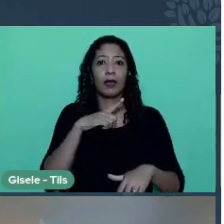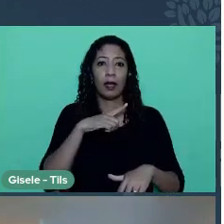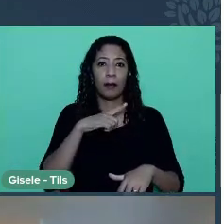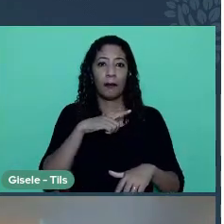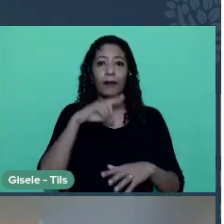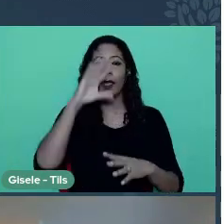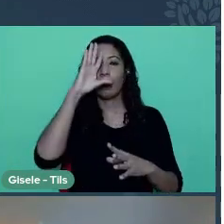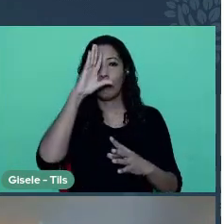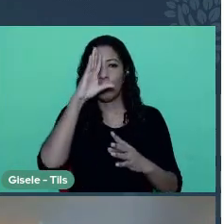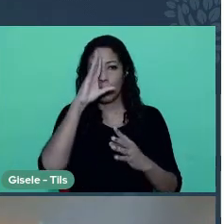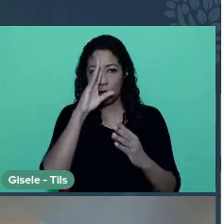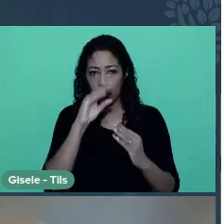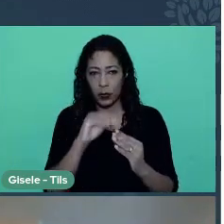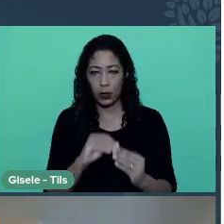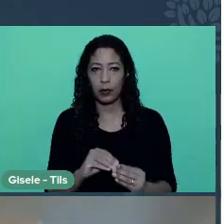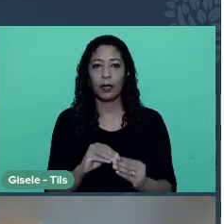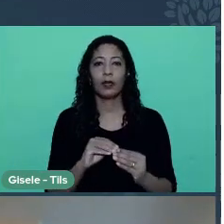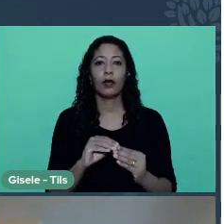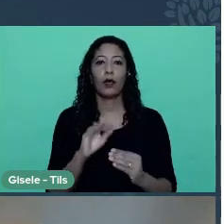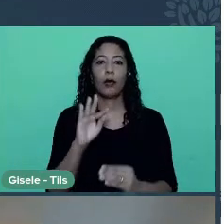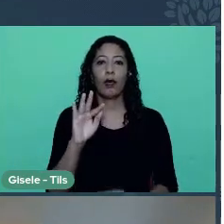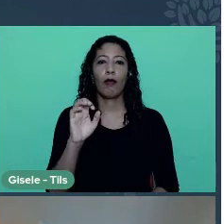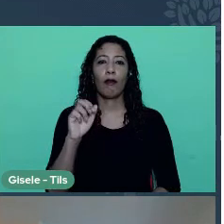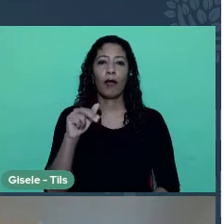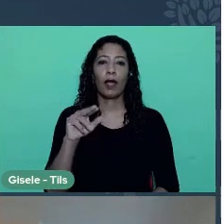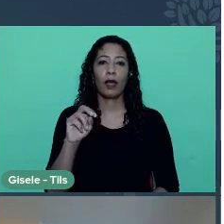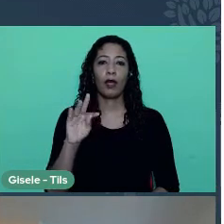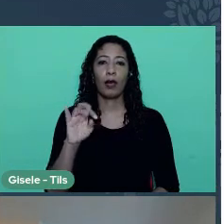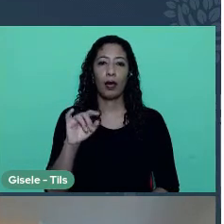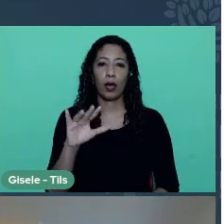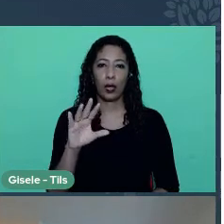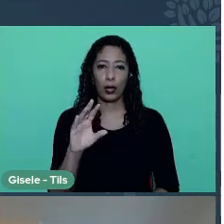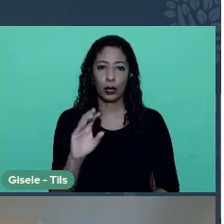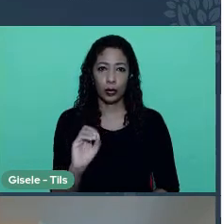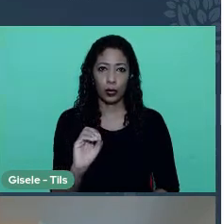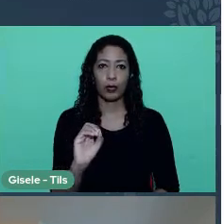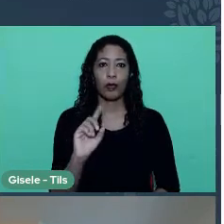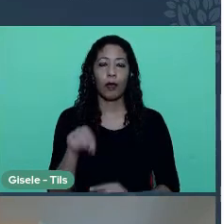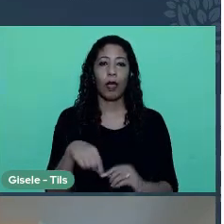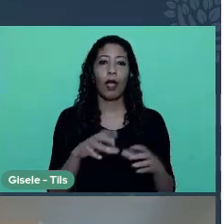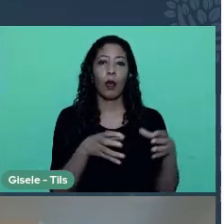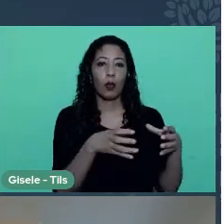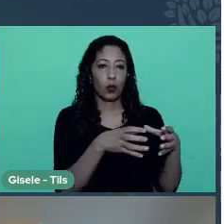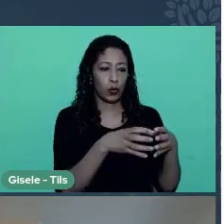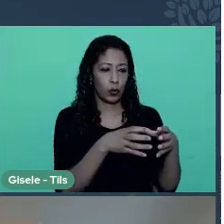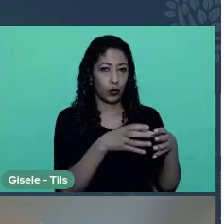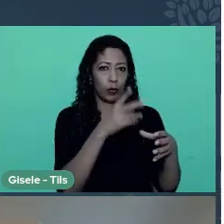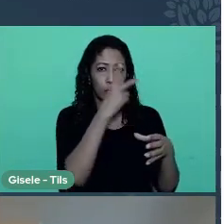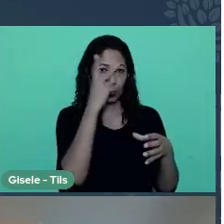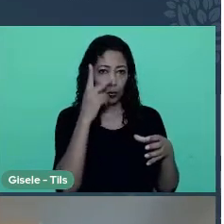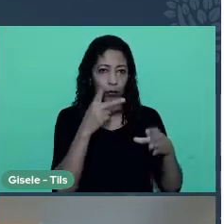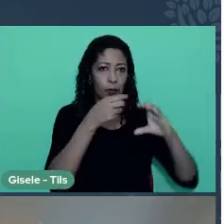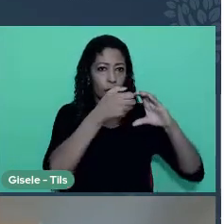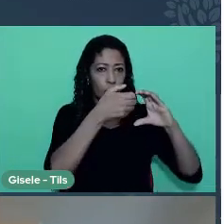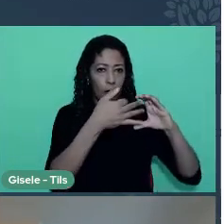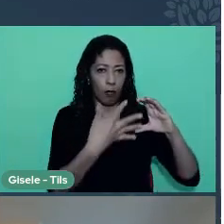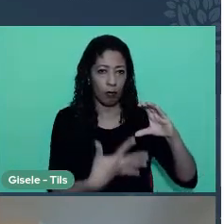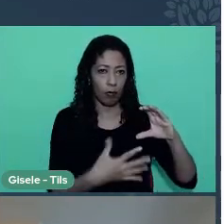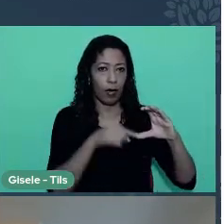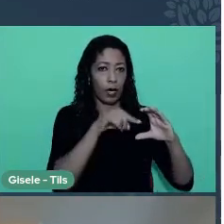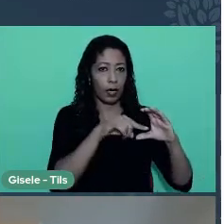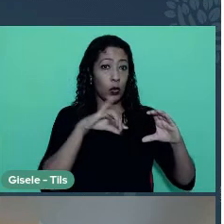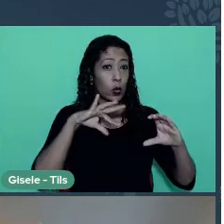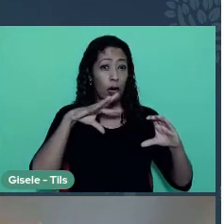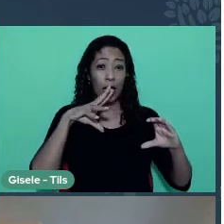fenótipo da obesidade e asma, nós diríamos que ele é um fenótipo, é um grupo de pessoas que tem essa característica, não é